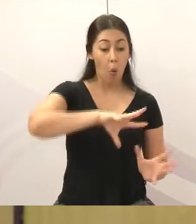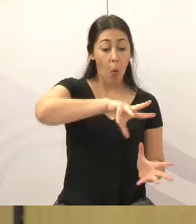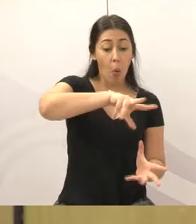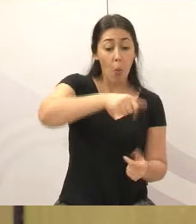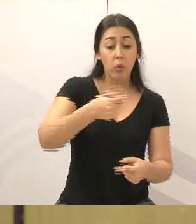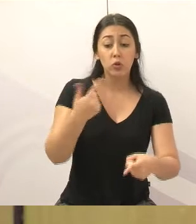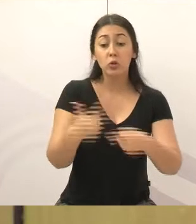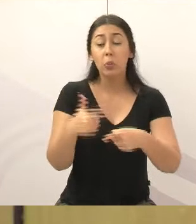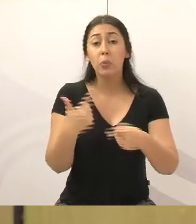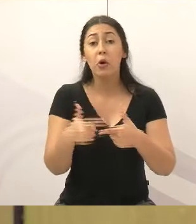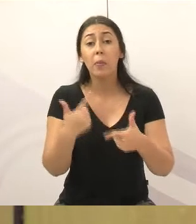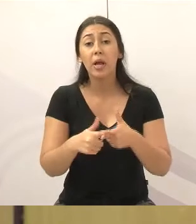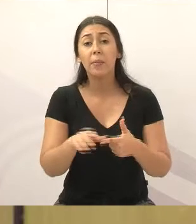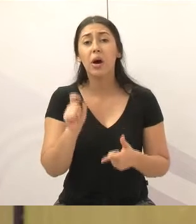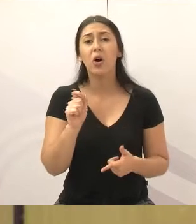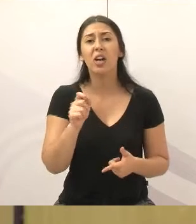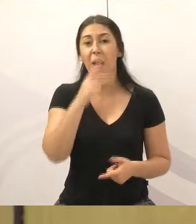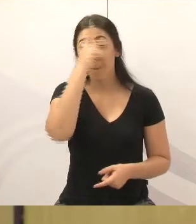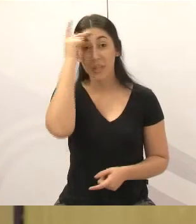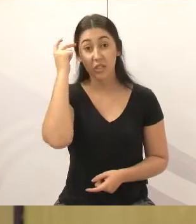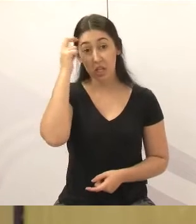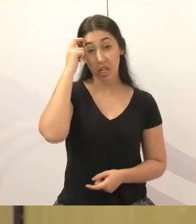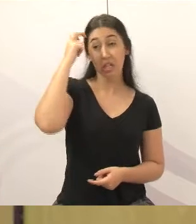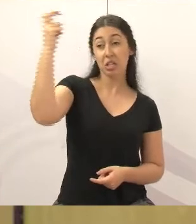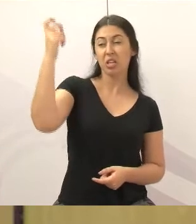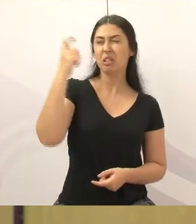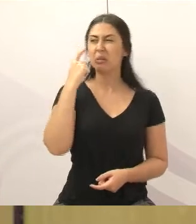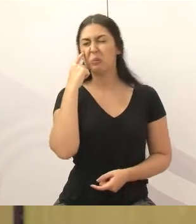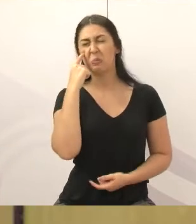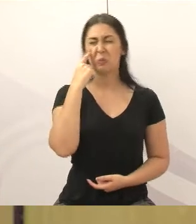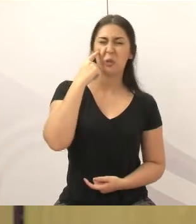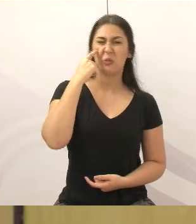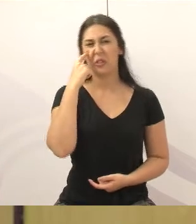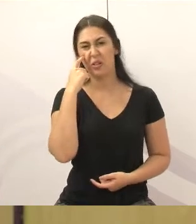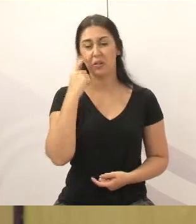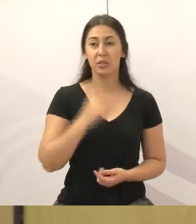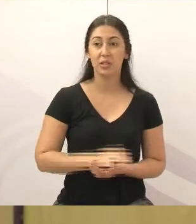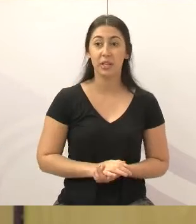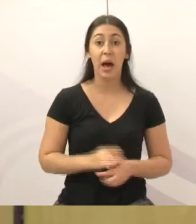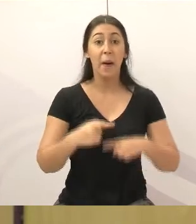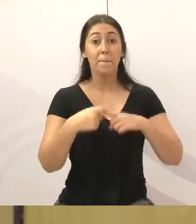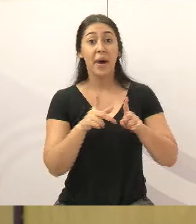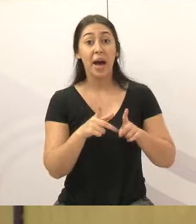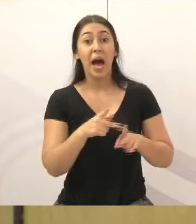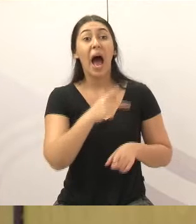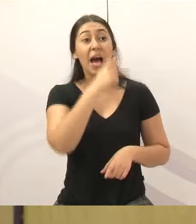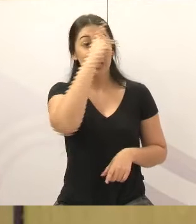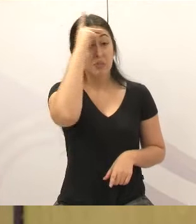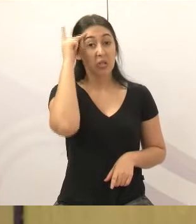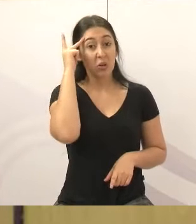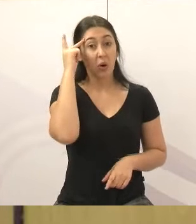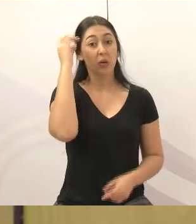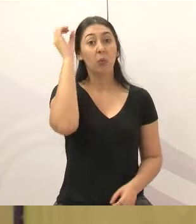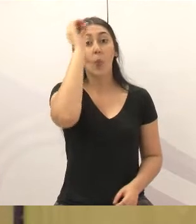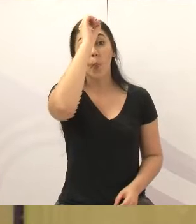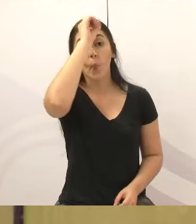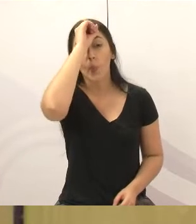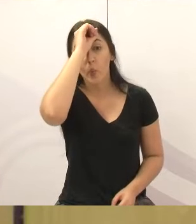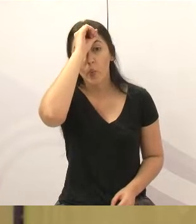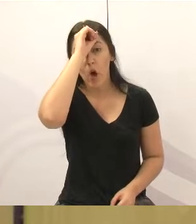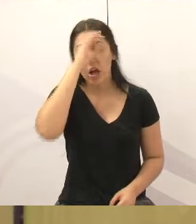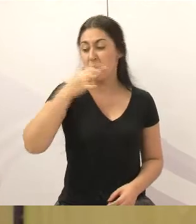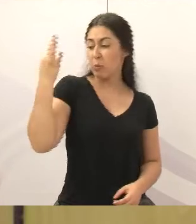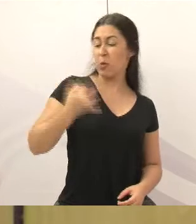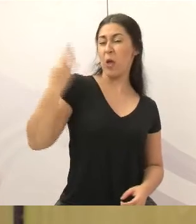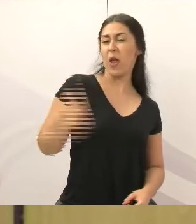hoje é que as pessoas inteligentes estão cheias de dúvidas. E as pessoas menos inteligentes estão cheias de certezas. Então,